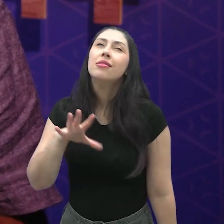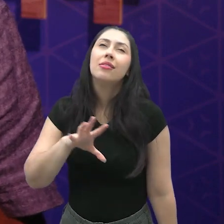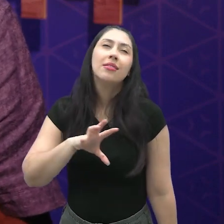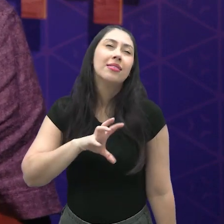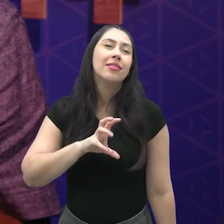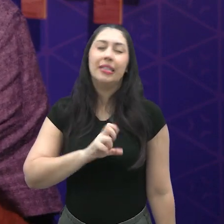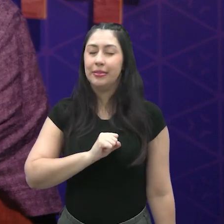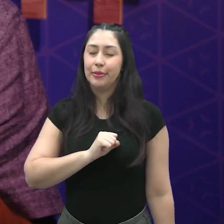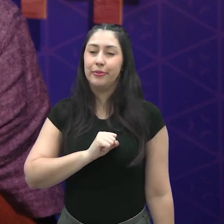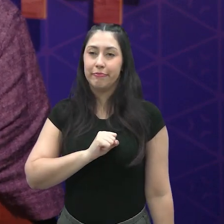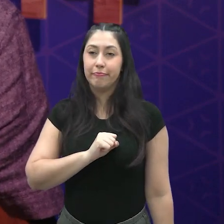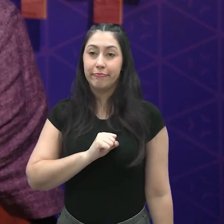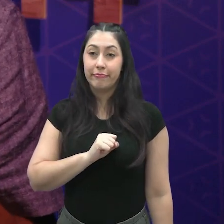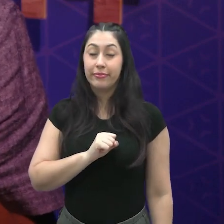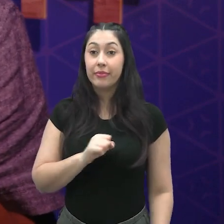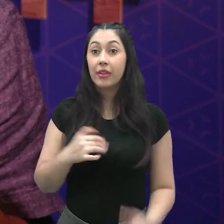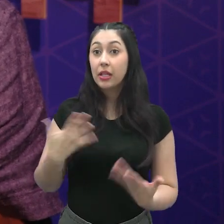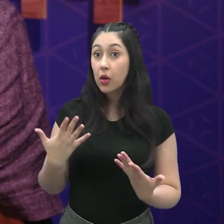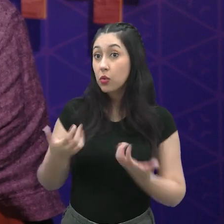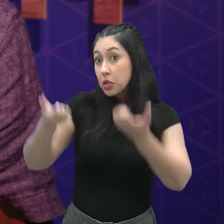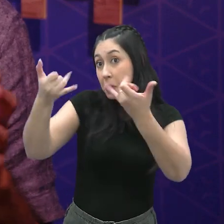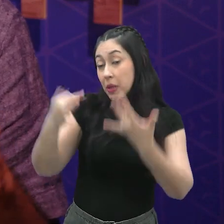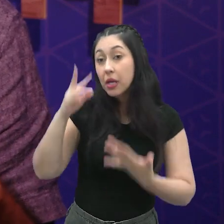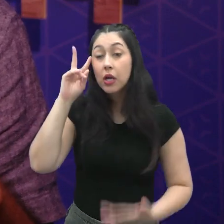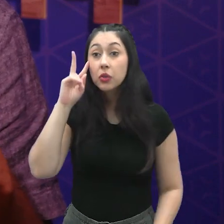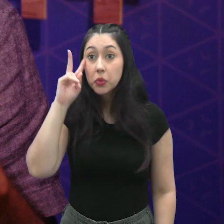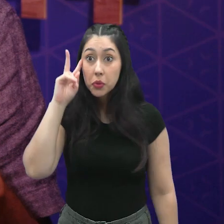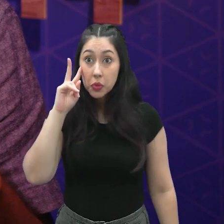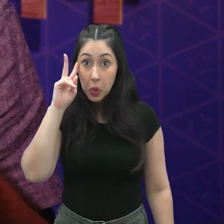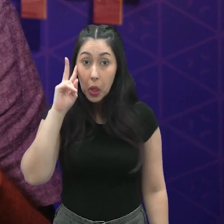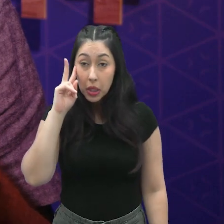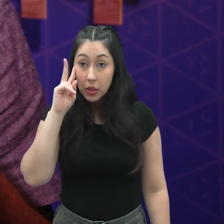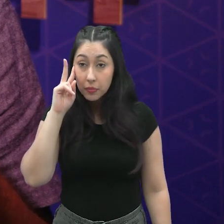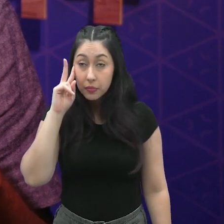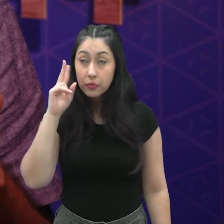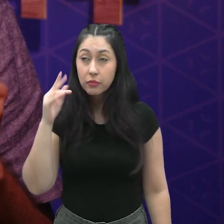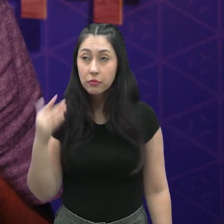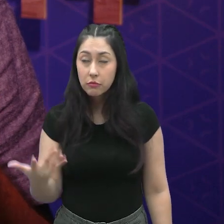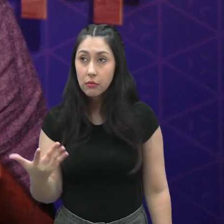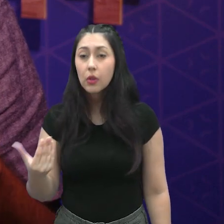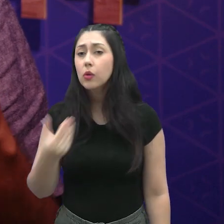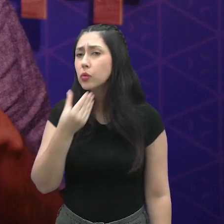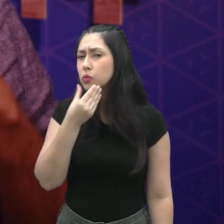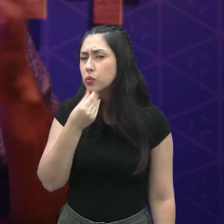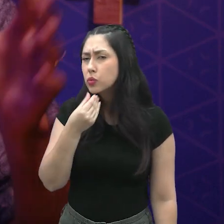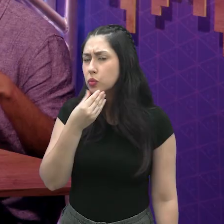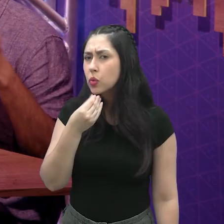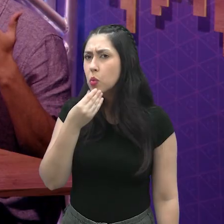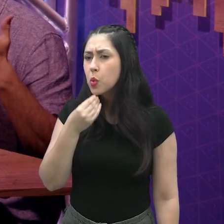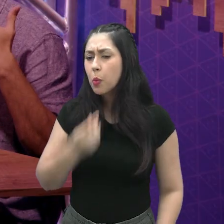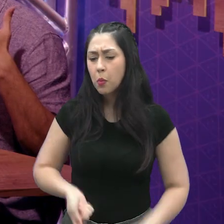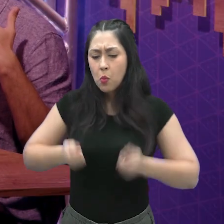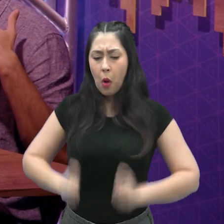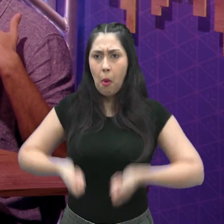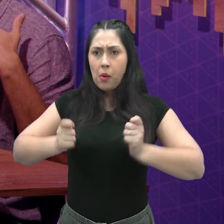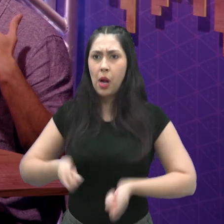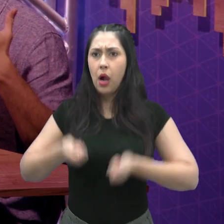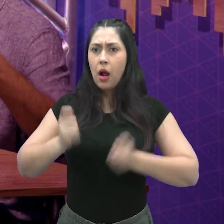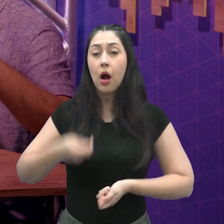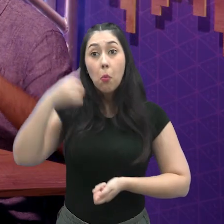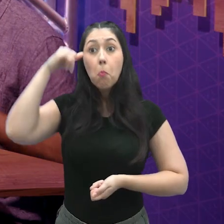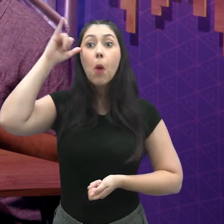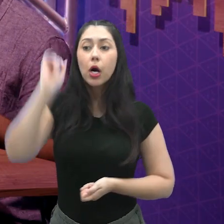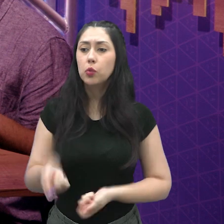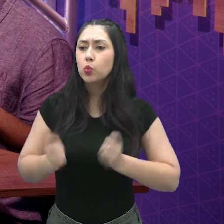de moda de viola favorita. Relata uma história de um rapaz que estava fazendo